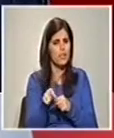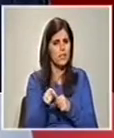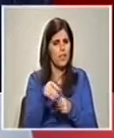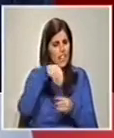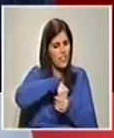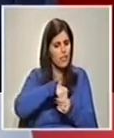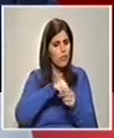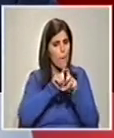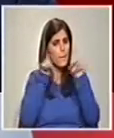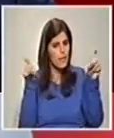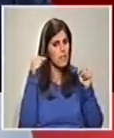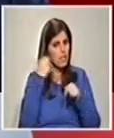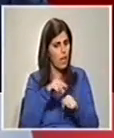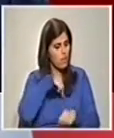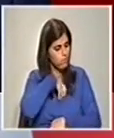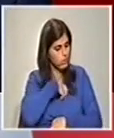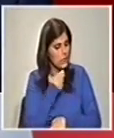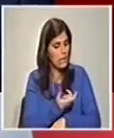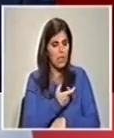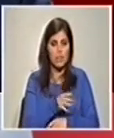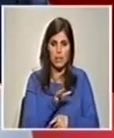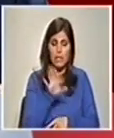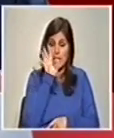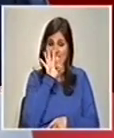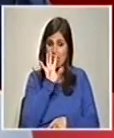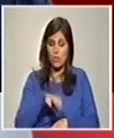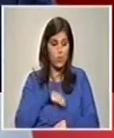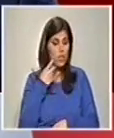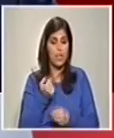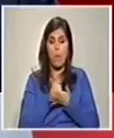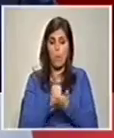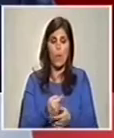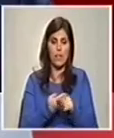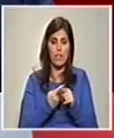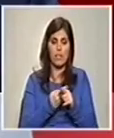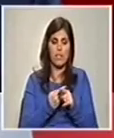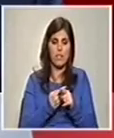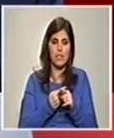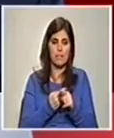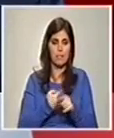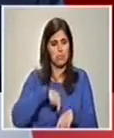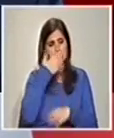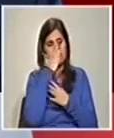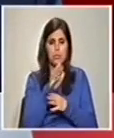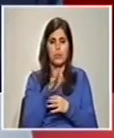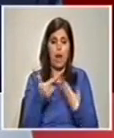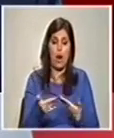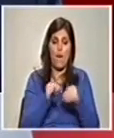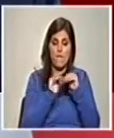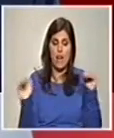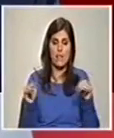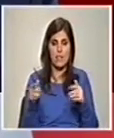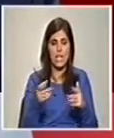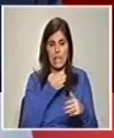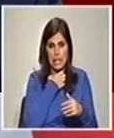dentro da empresa. Se não sentirmos que apoio e interesse, no nosso caso, nós, por exemplo, nesta fase de crise,